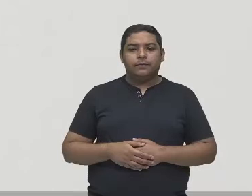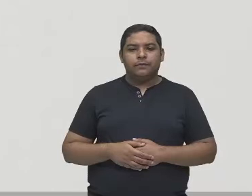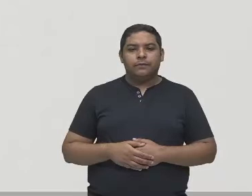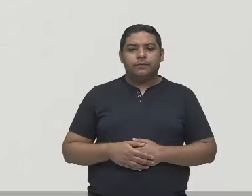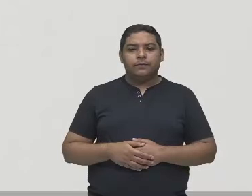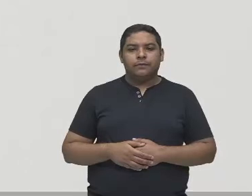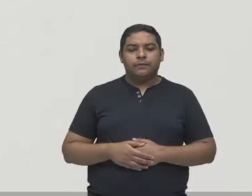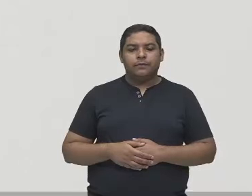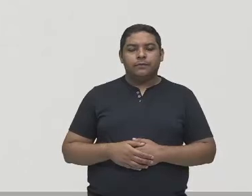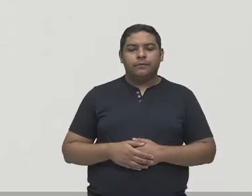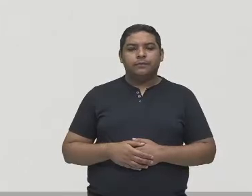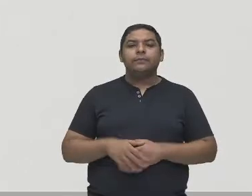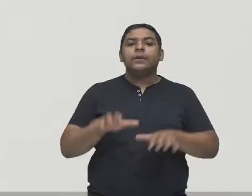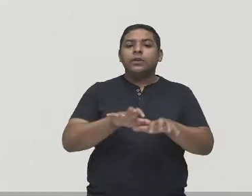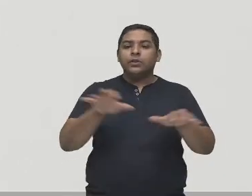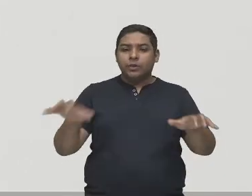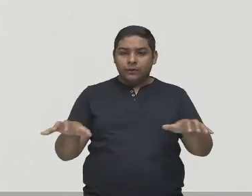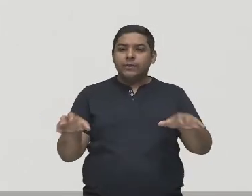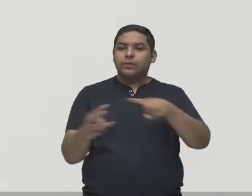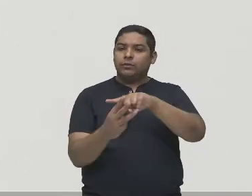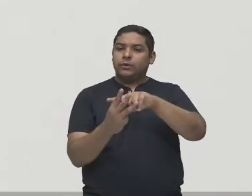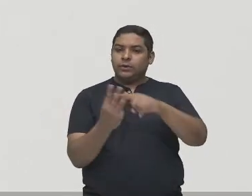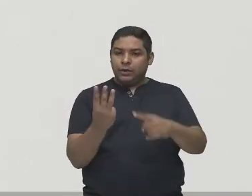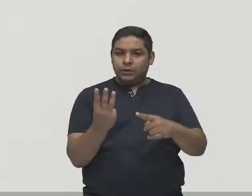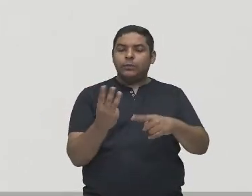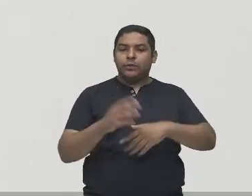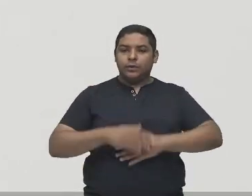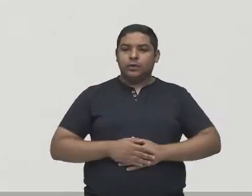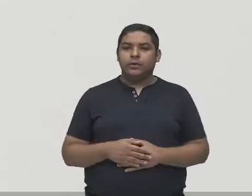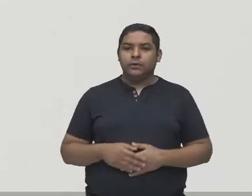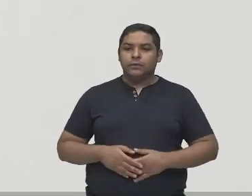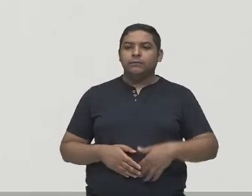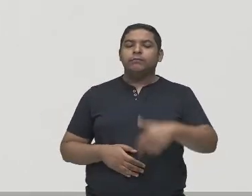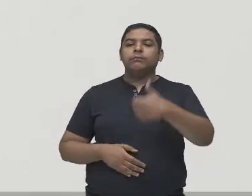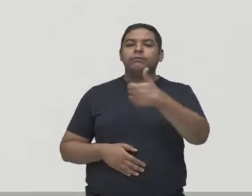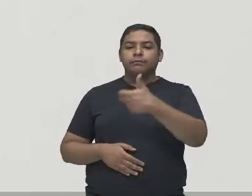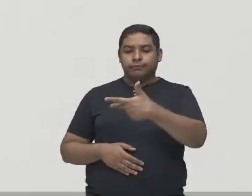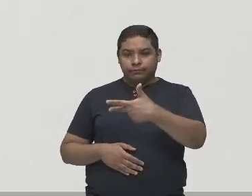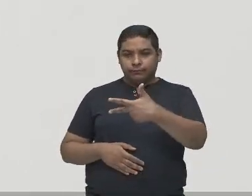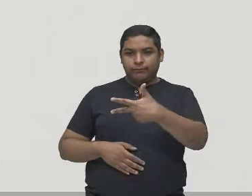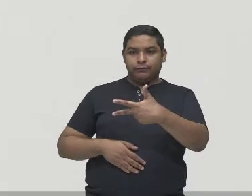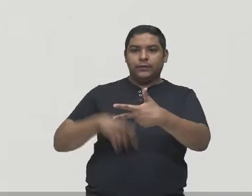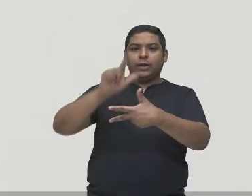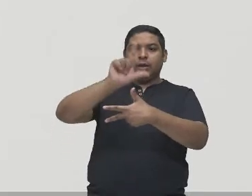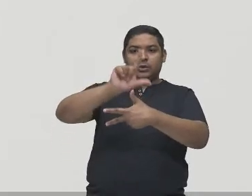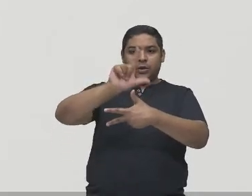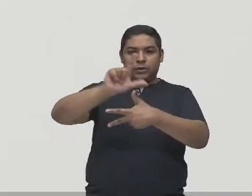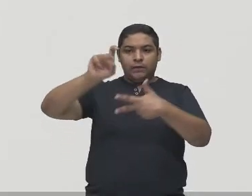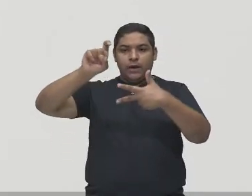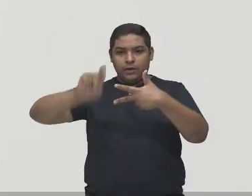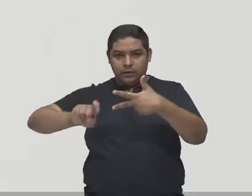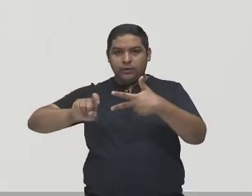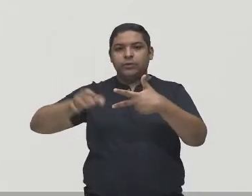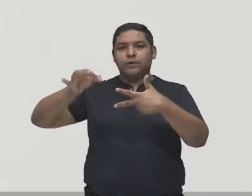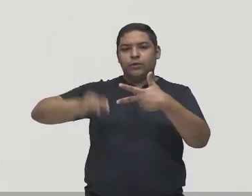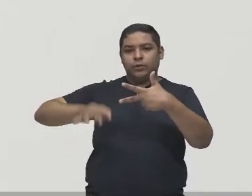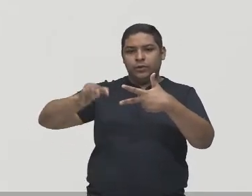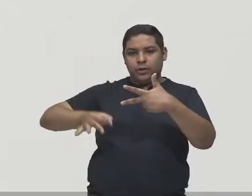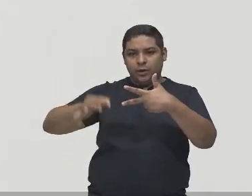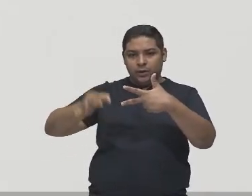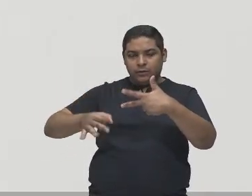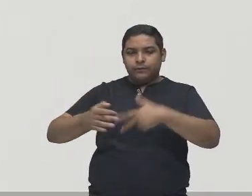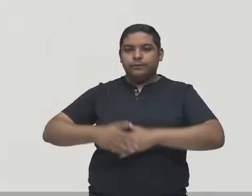Divisão do Estado em 3 poderes: legislativo, executivo e judiciário.